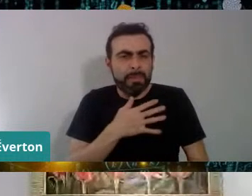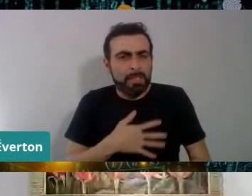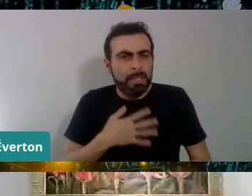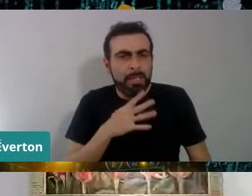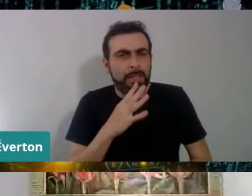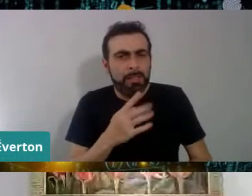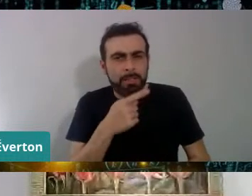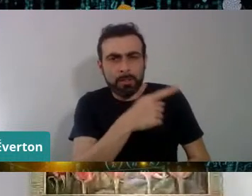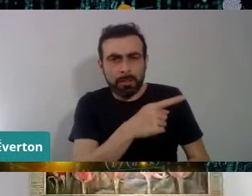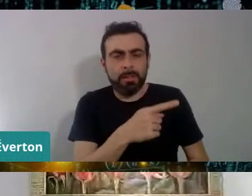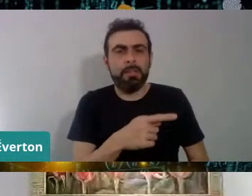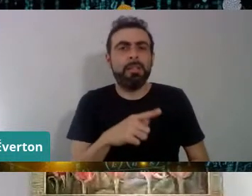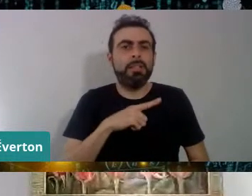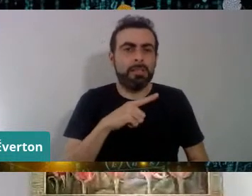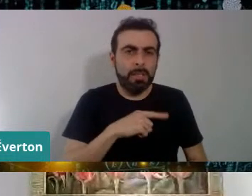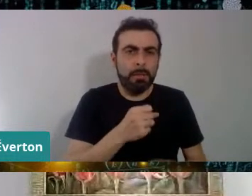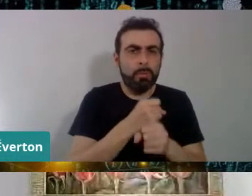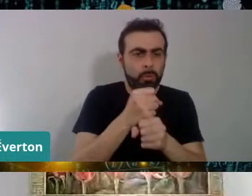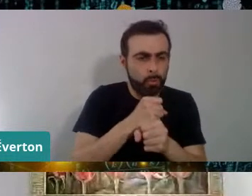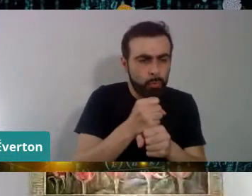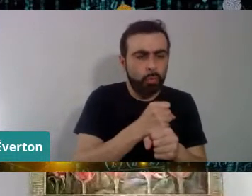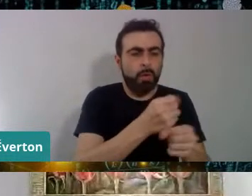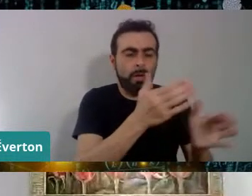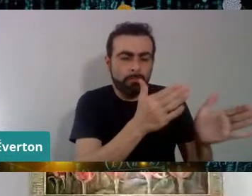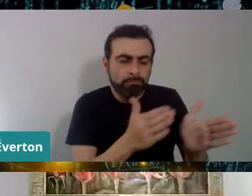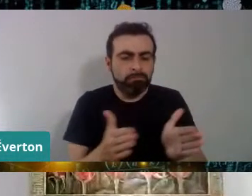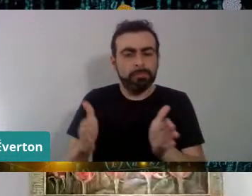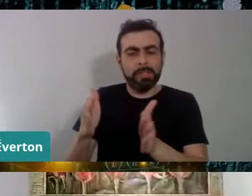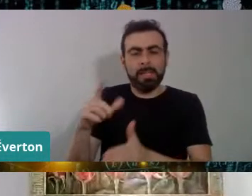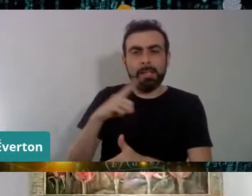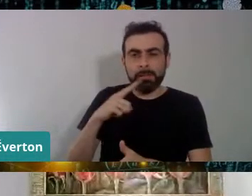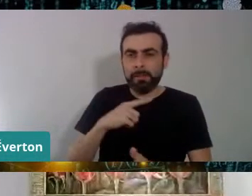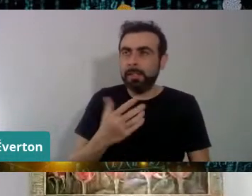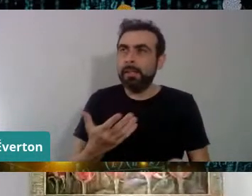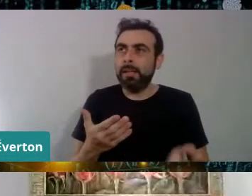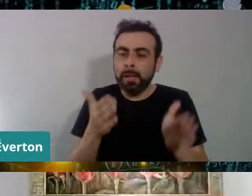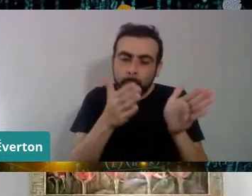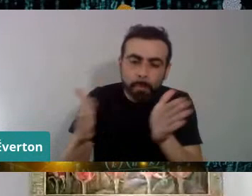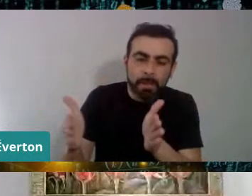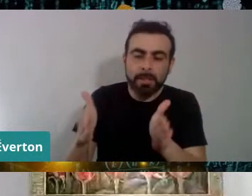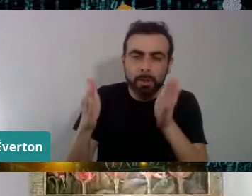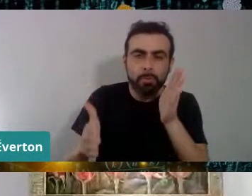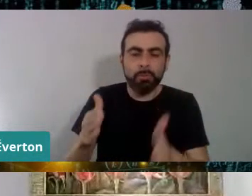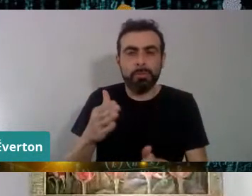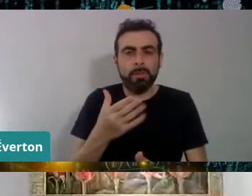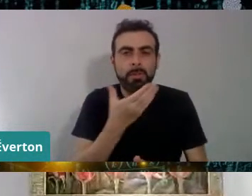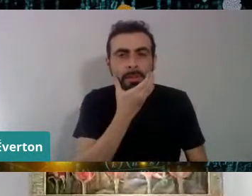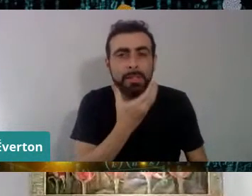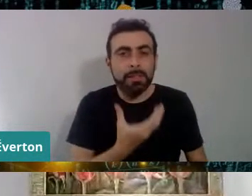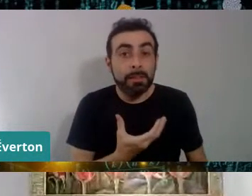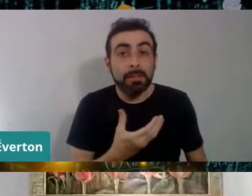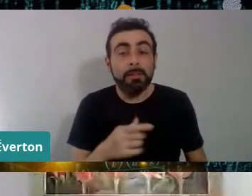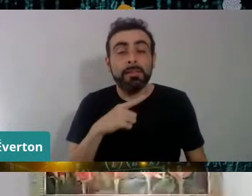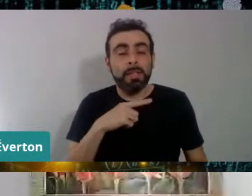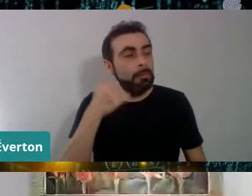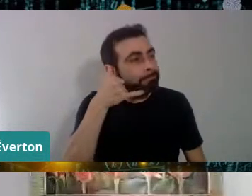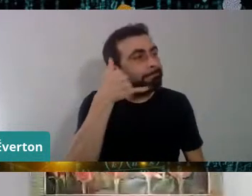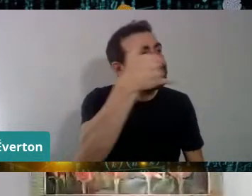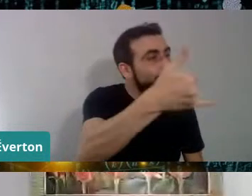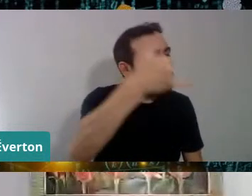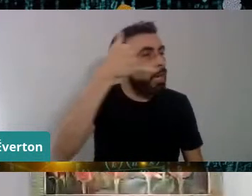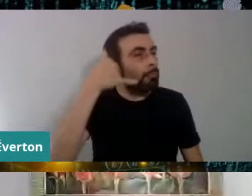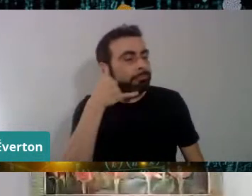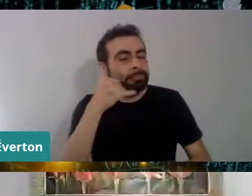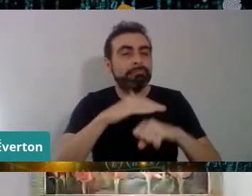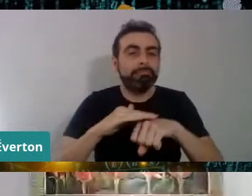eu converso com ela por telefone, época de Natal, a gente troca telefonema e ficamos